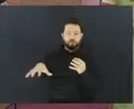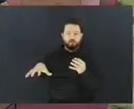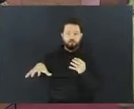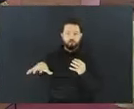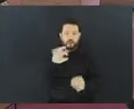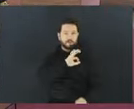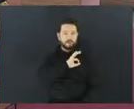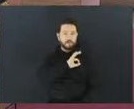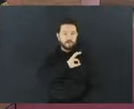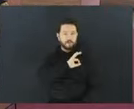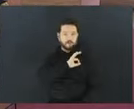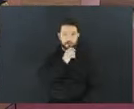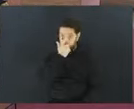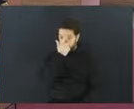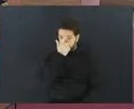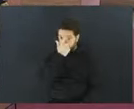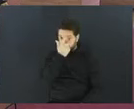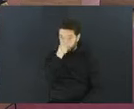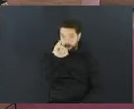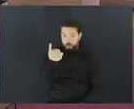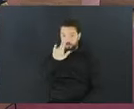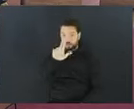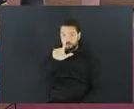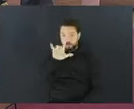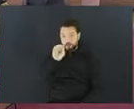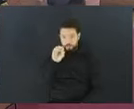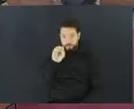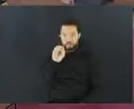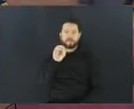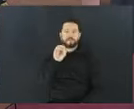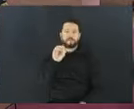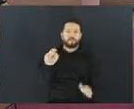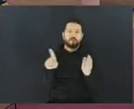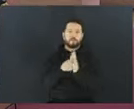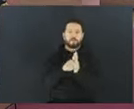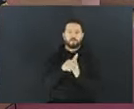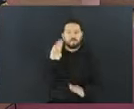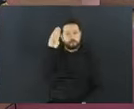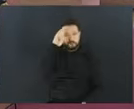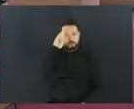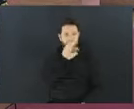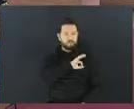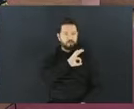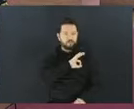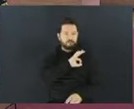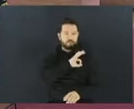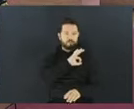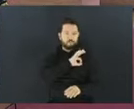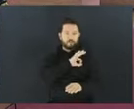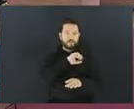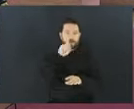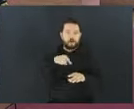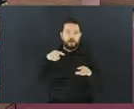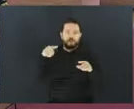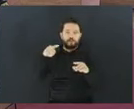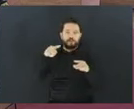coronel Júlio César Pucci dos Santos, comandante do Batalhão de Polícia Militar de Operações Aéreas, do tenente-coronel